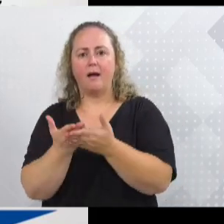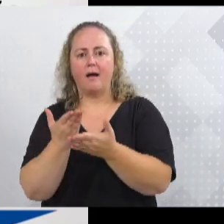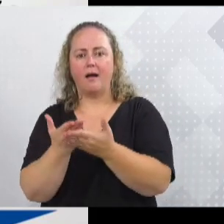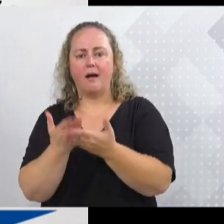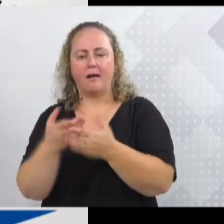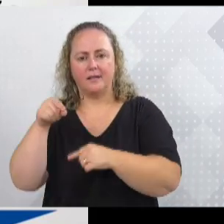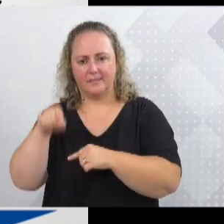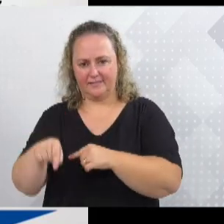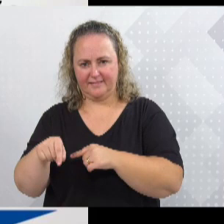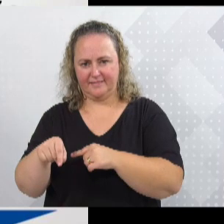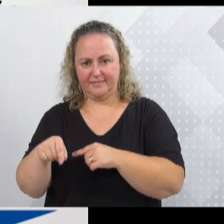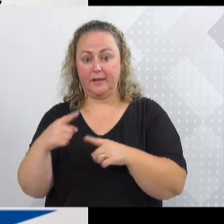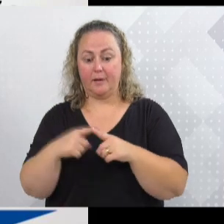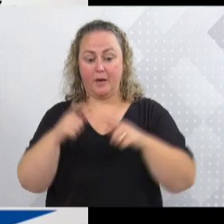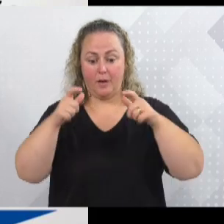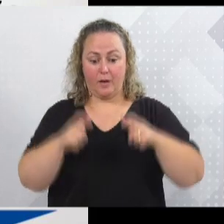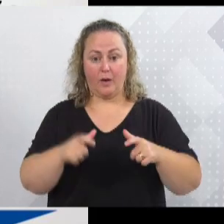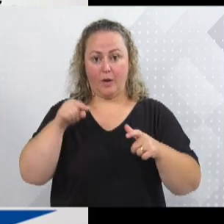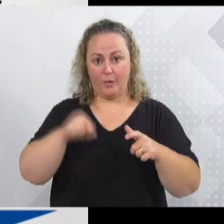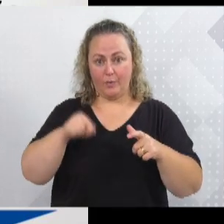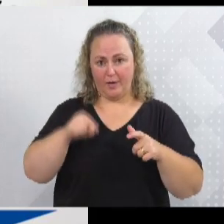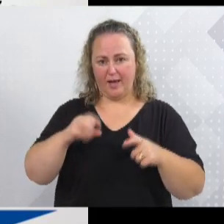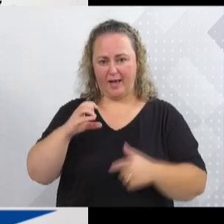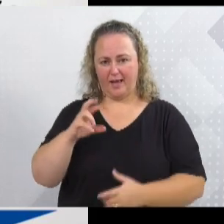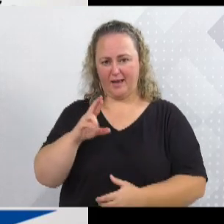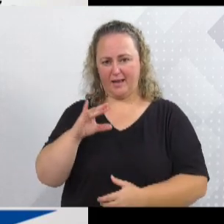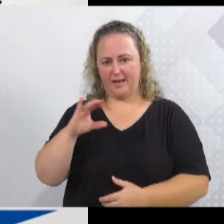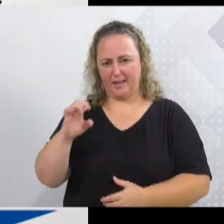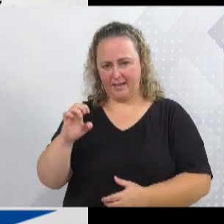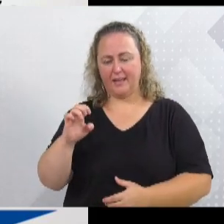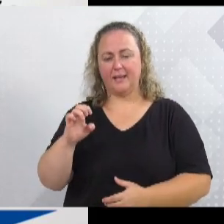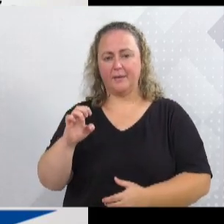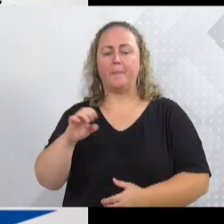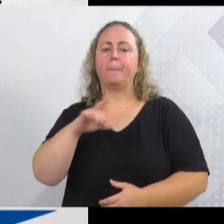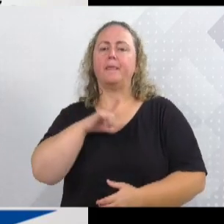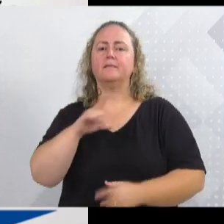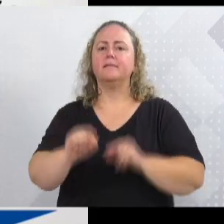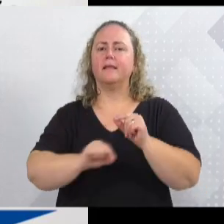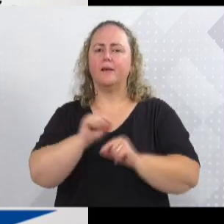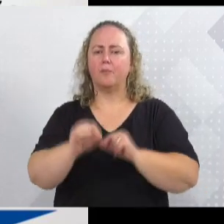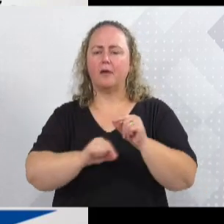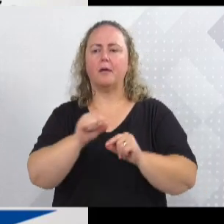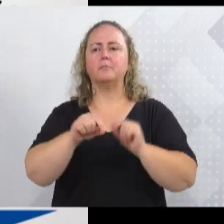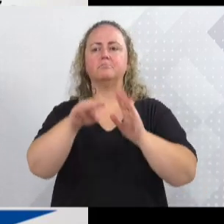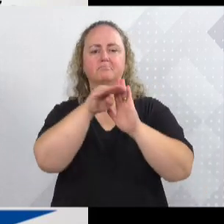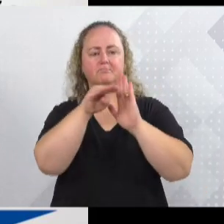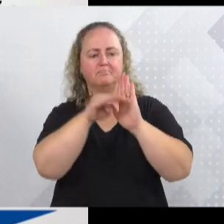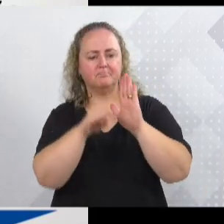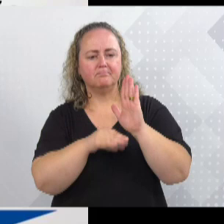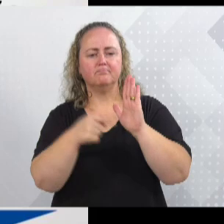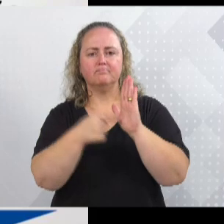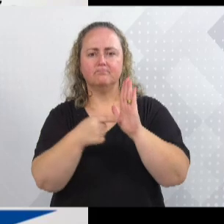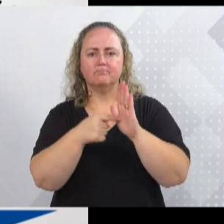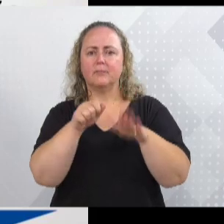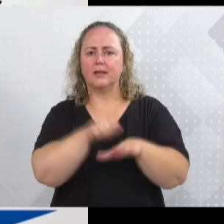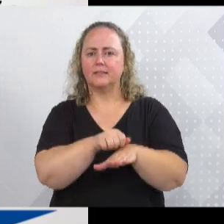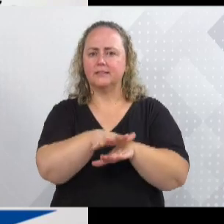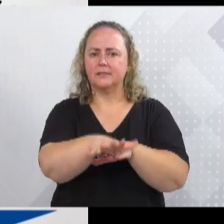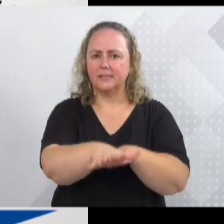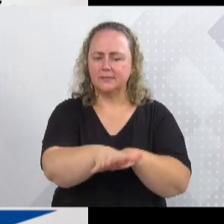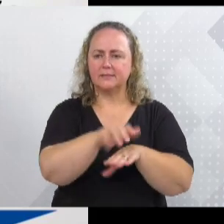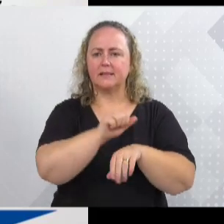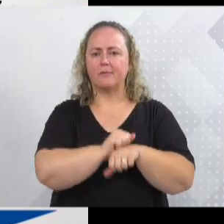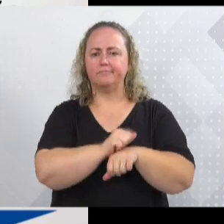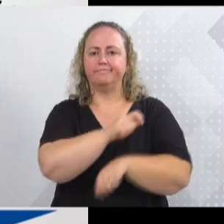Centro Regional Interprofissional Especializado, também tem programas de extensão, onde que os